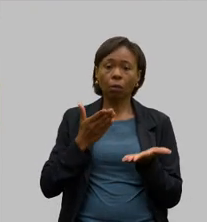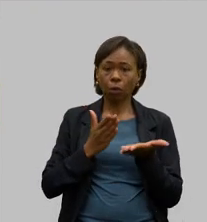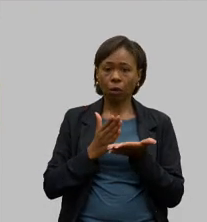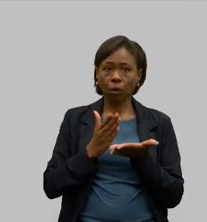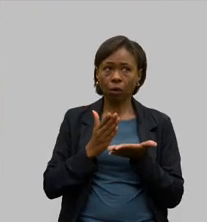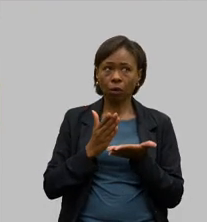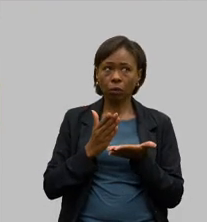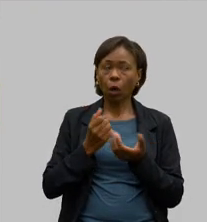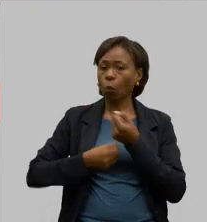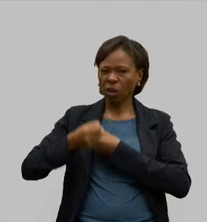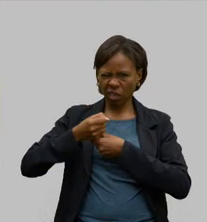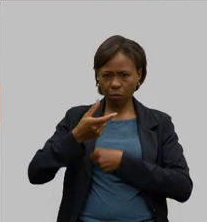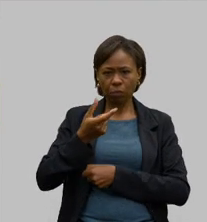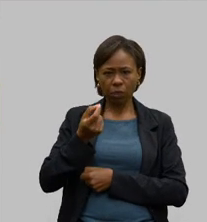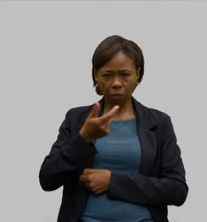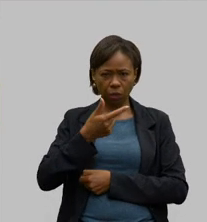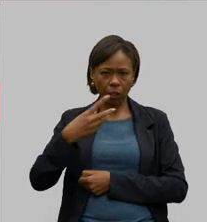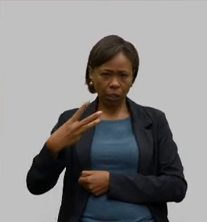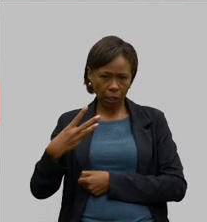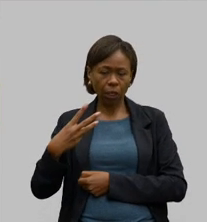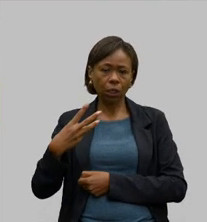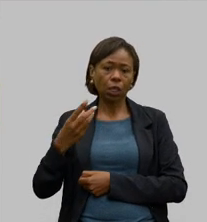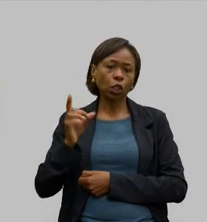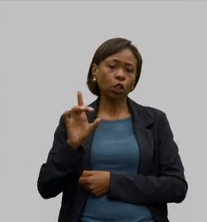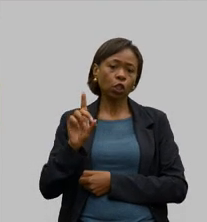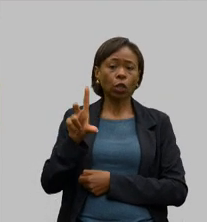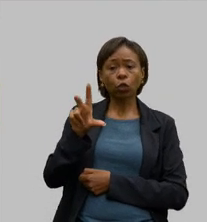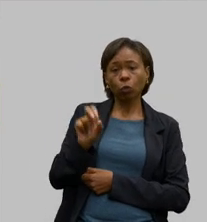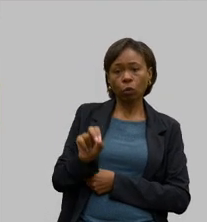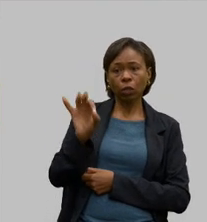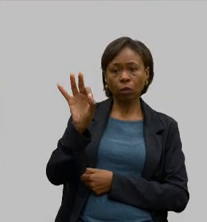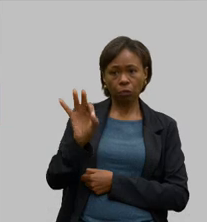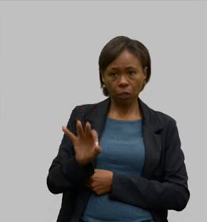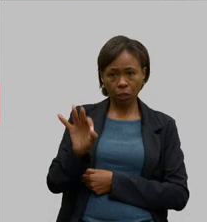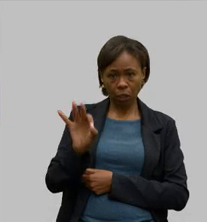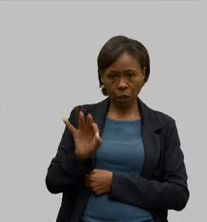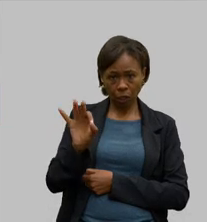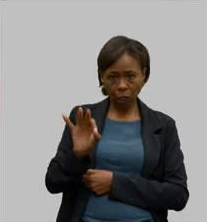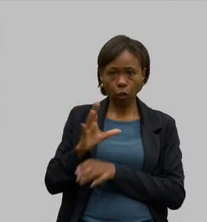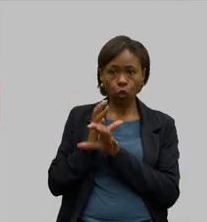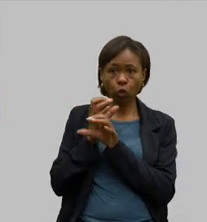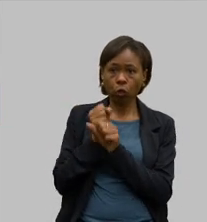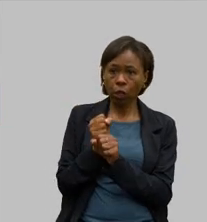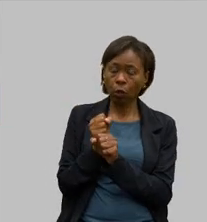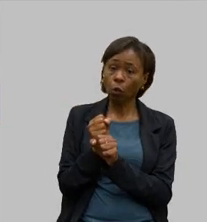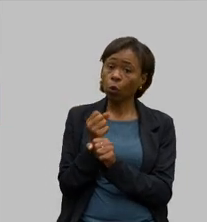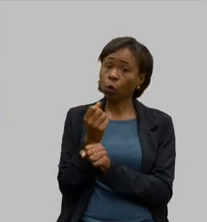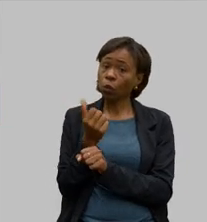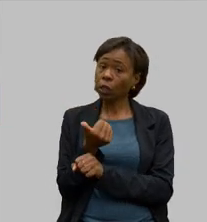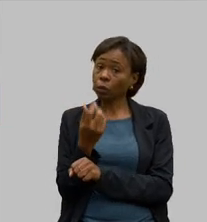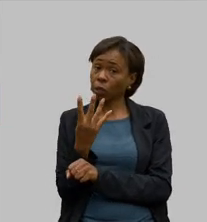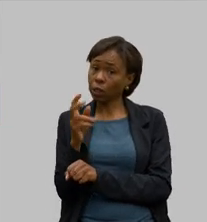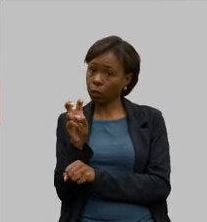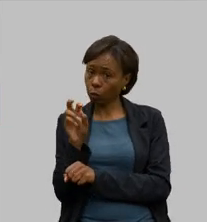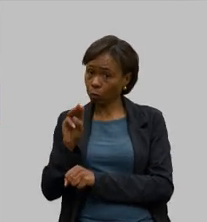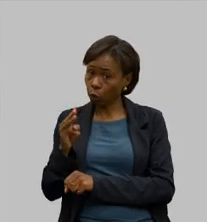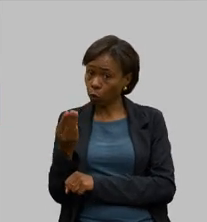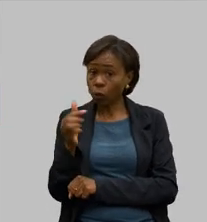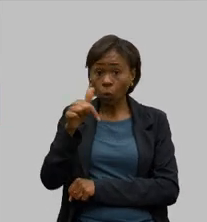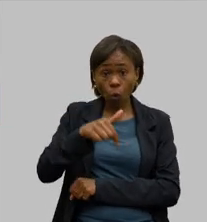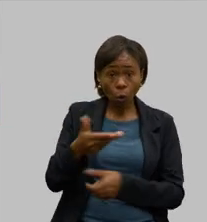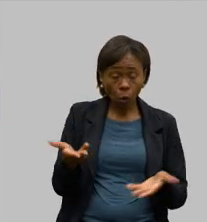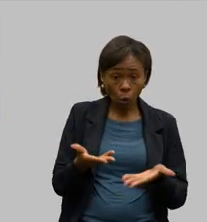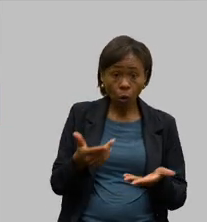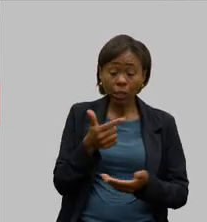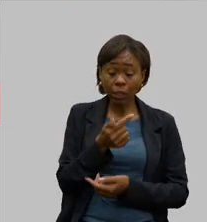passado nós eh colocamos no mercado apenas 50% do volume de 145 milhões Hoje nós estamos chegando a